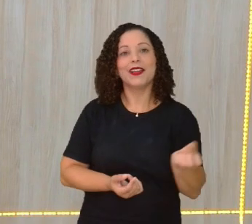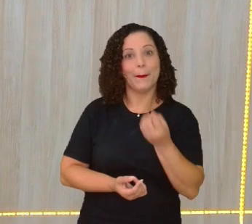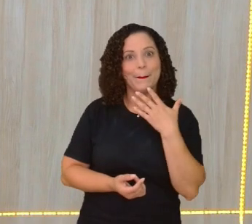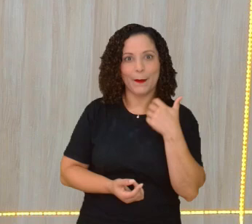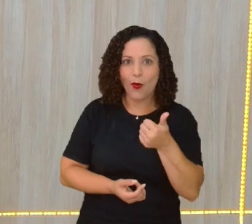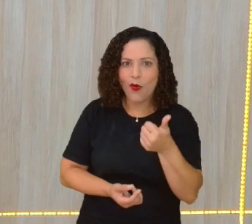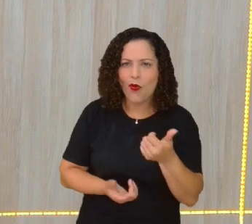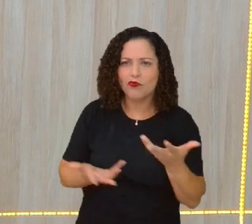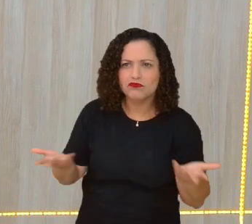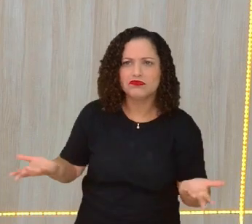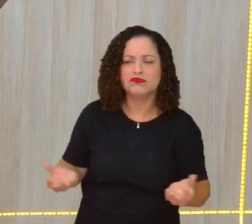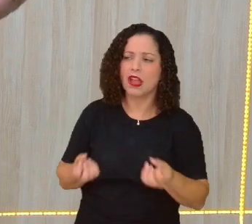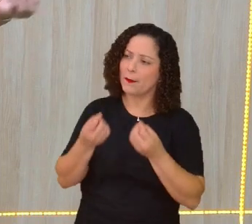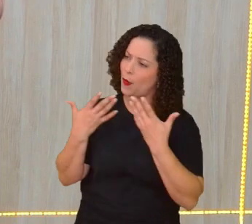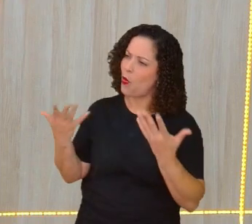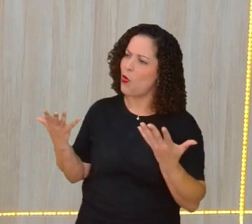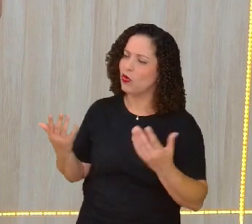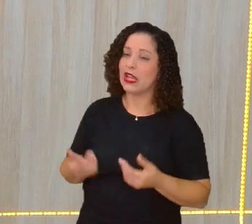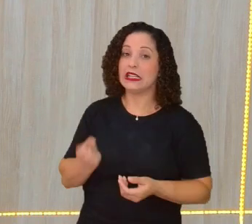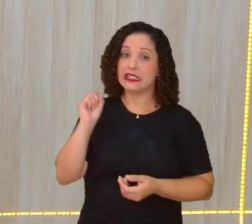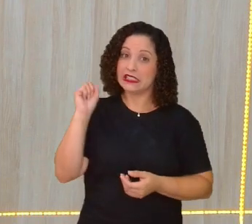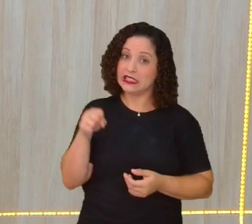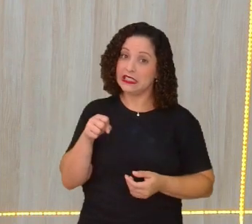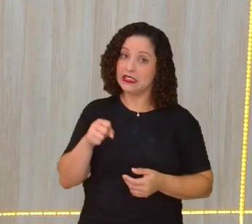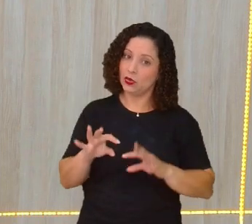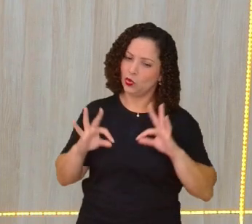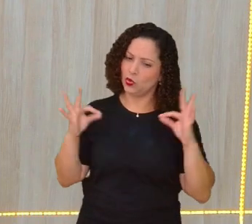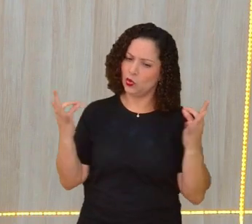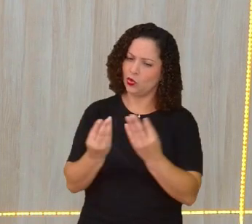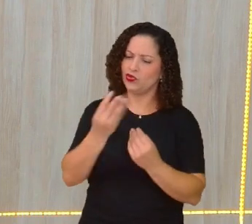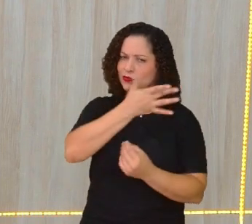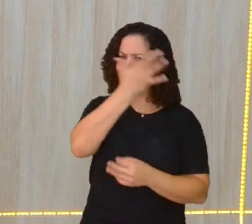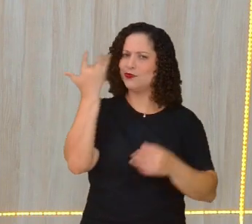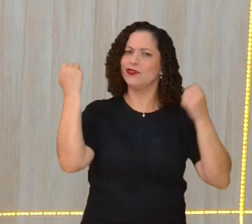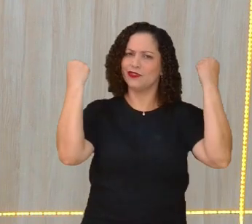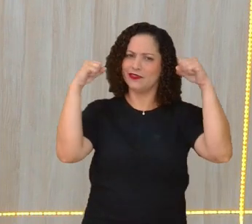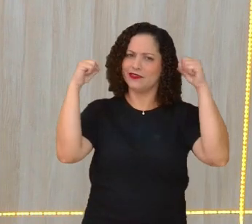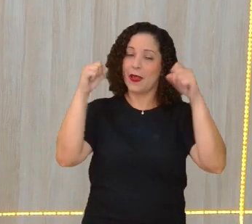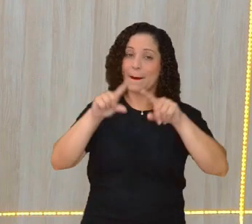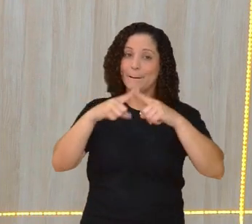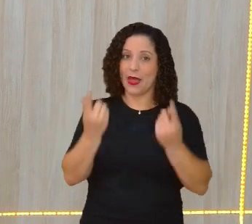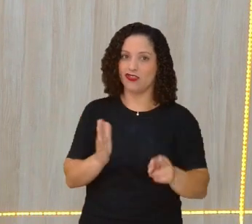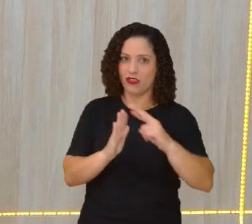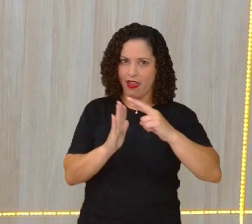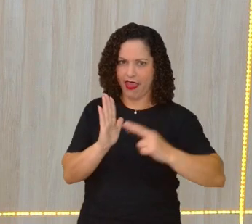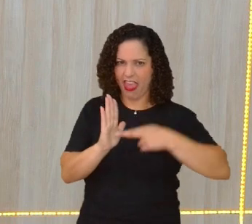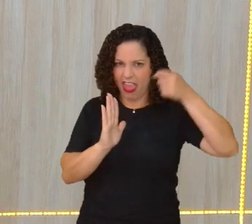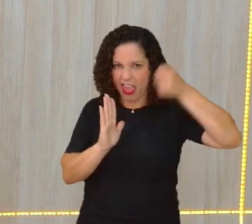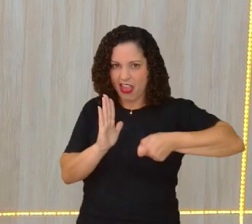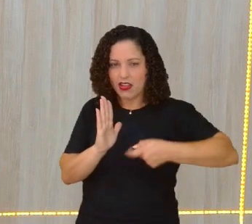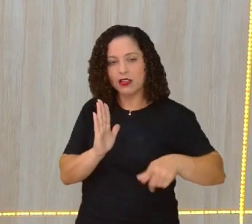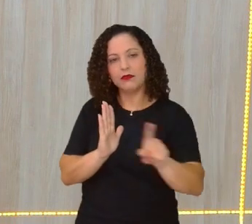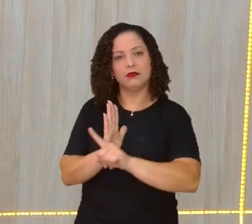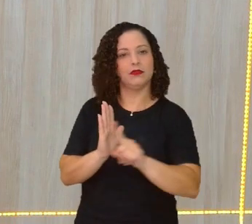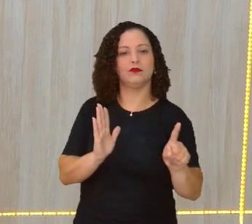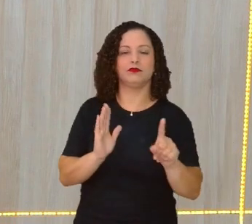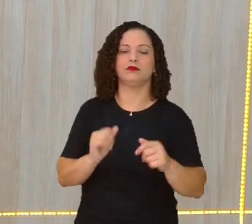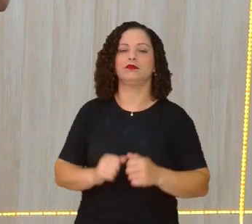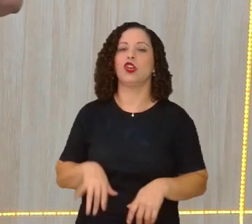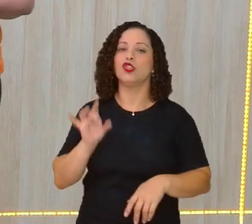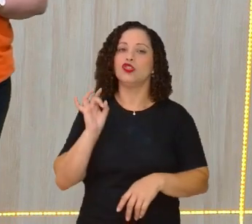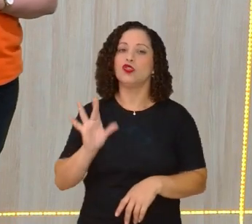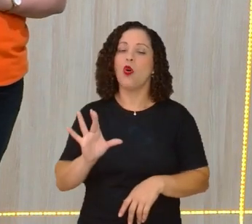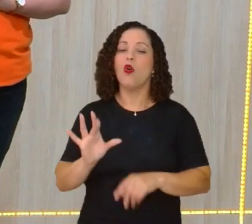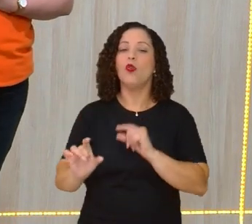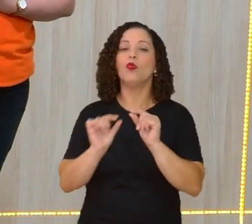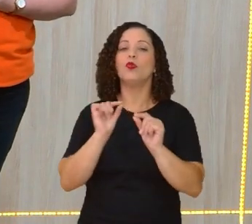né? Quando falamos assim, seria bom que todos tivessem uma atividade física. Isso não é uma regra, tá? Então, essa expressão, esse